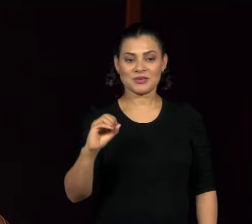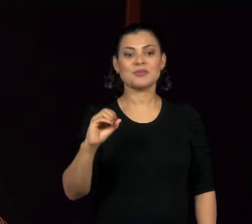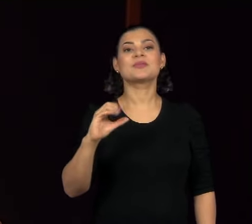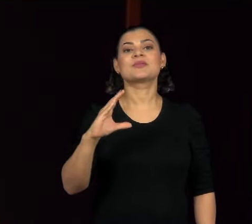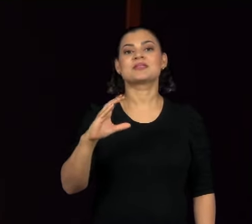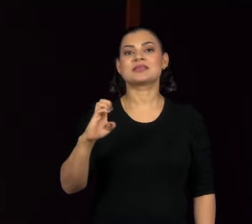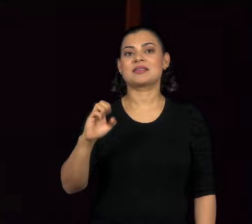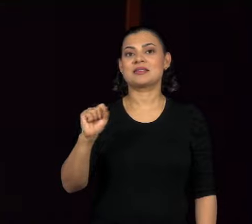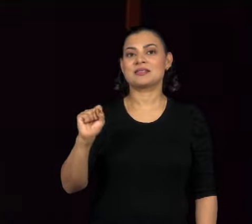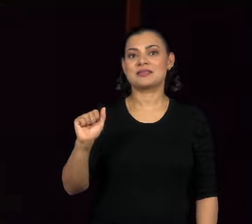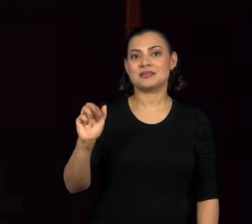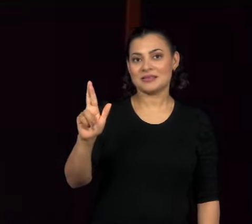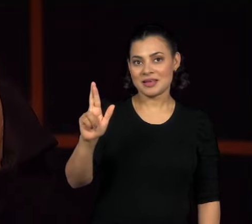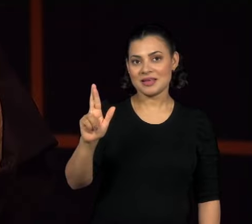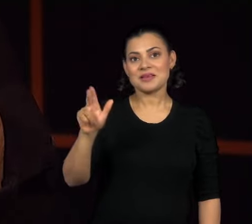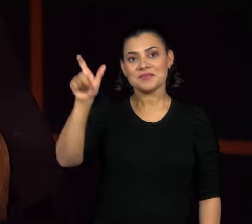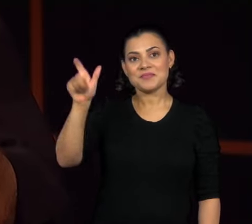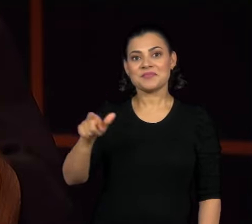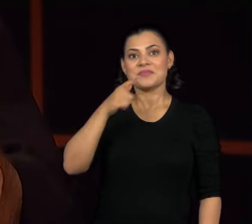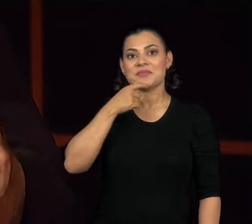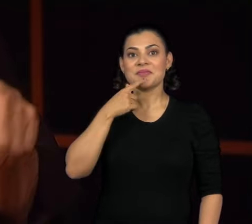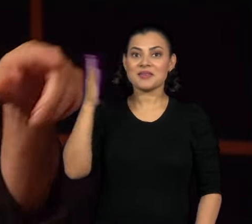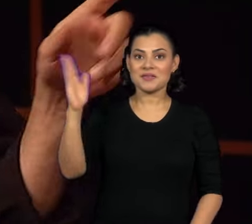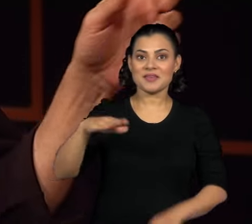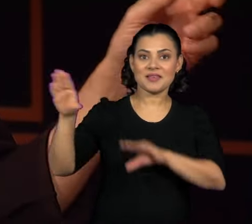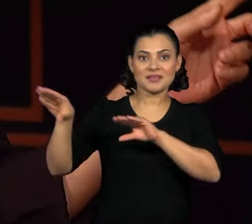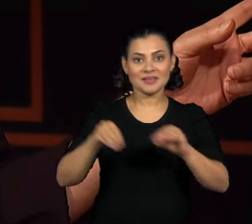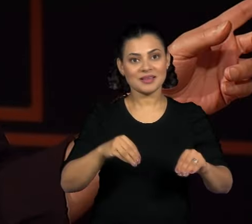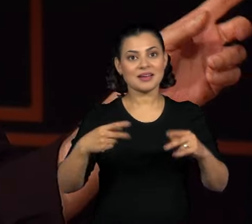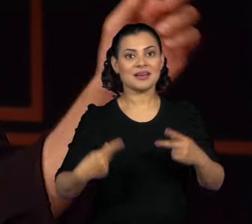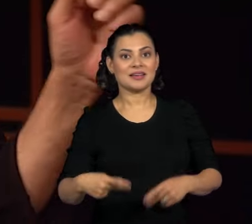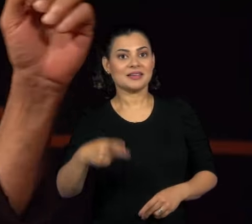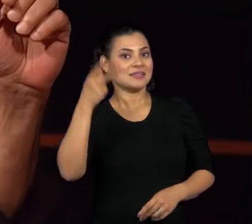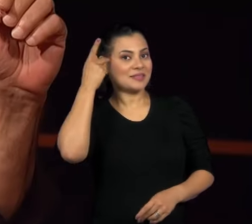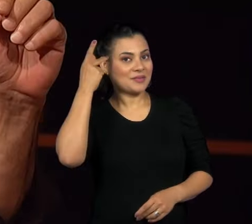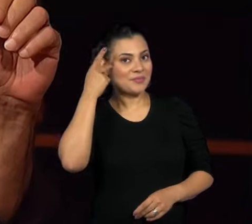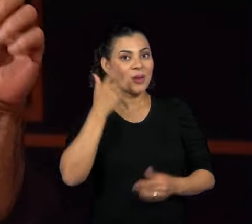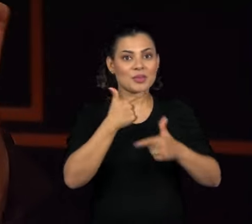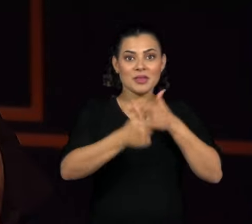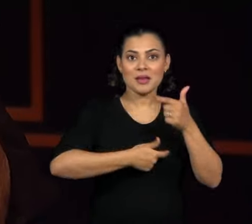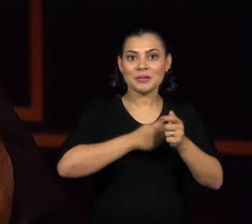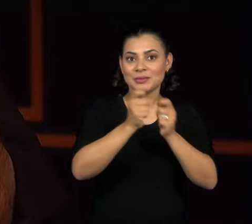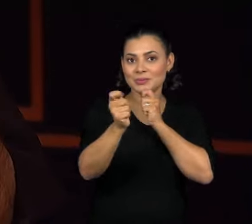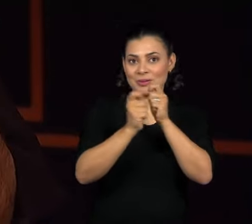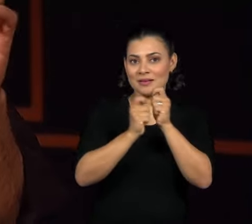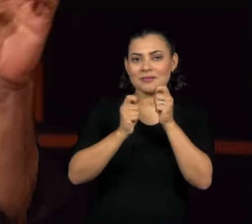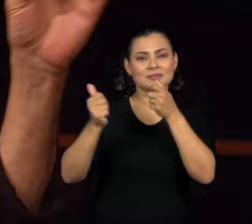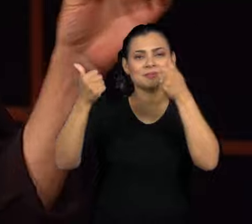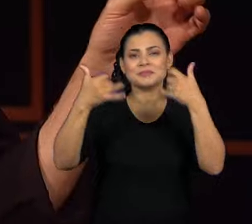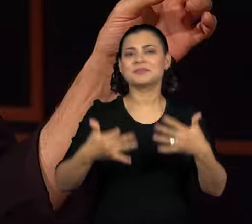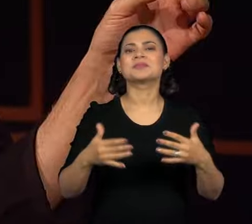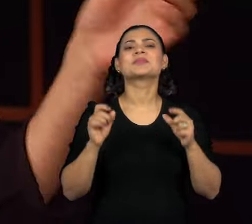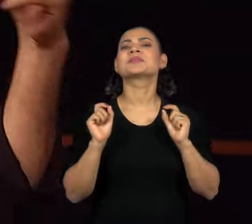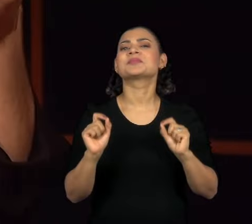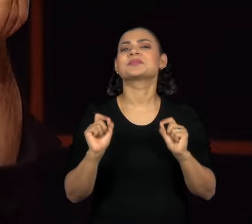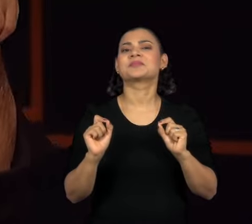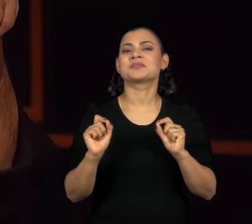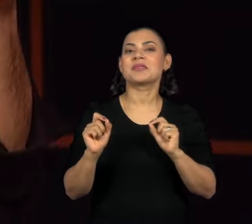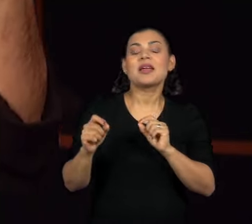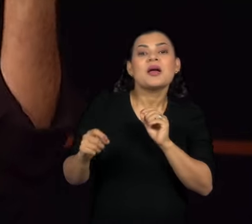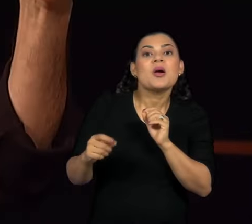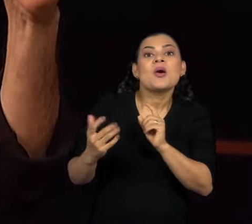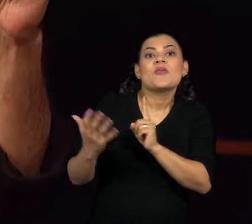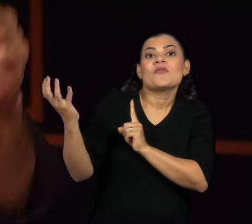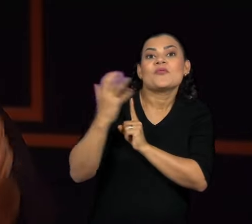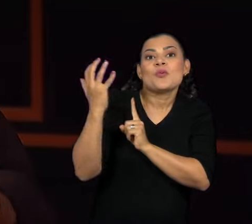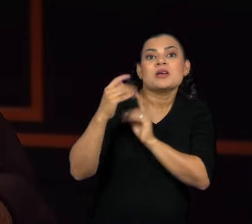de Catolé do Rocha. Que veio para São Paulo, trabalhou como jornalista e ele vai falar sobre as suas primeiras